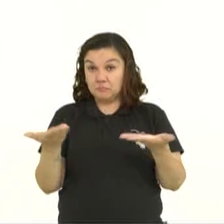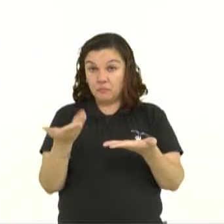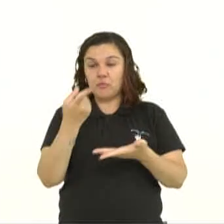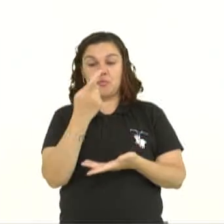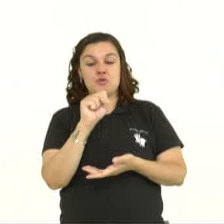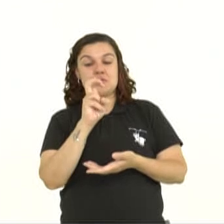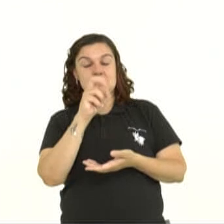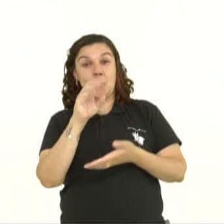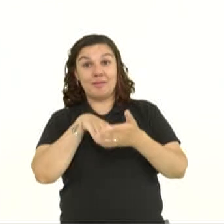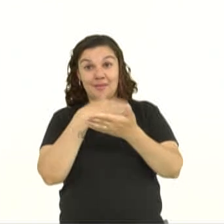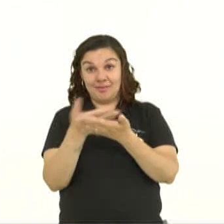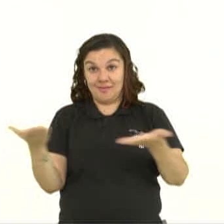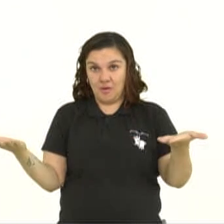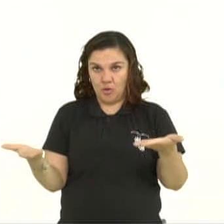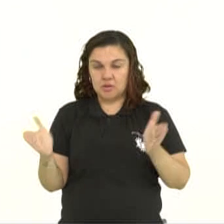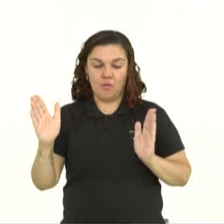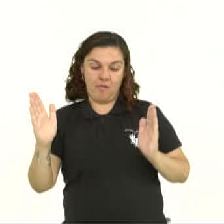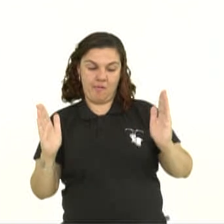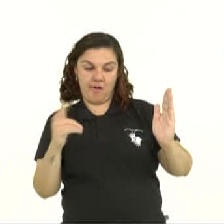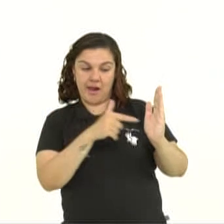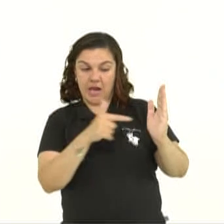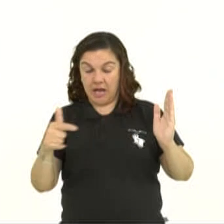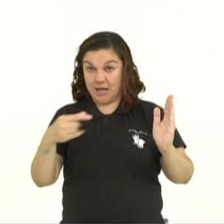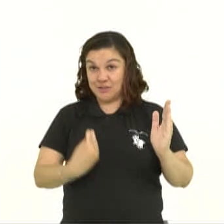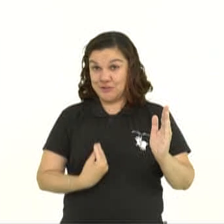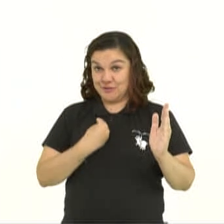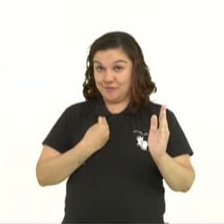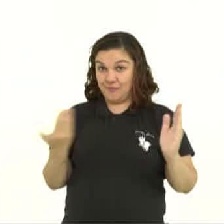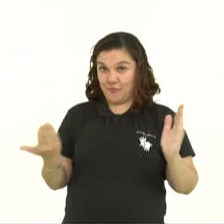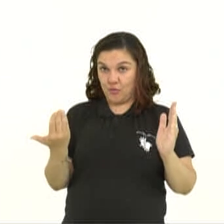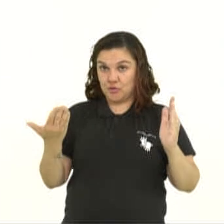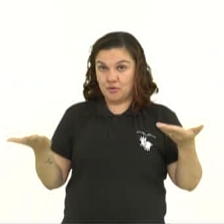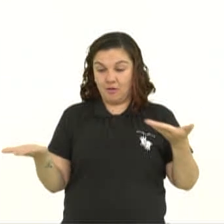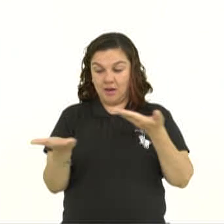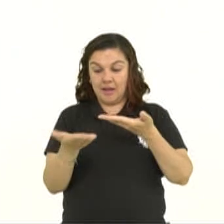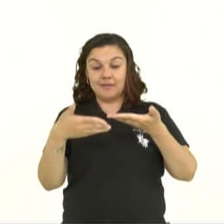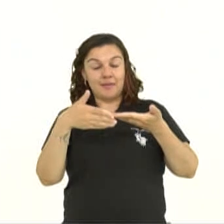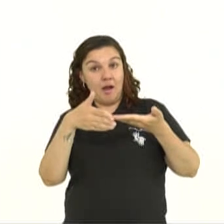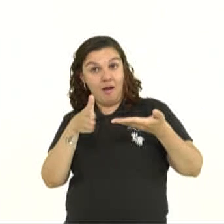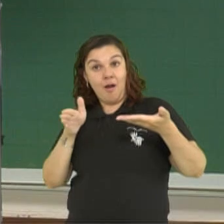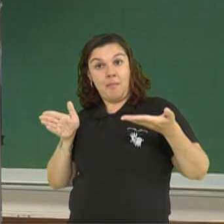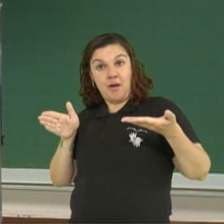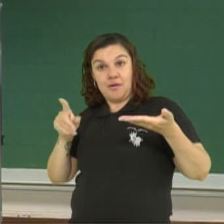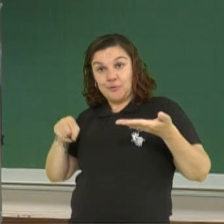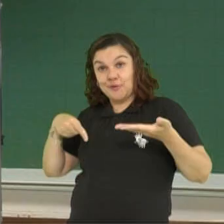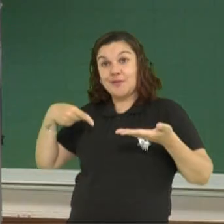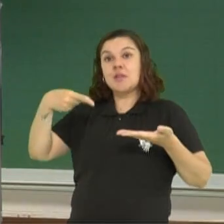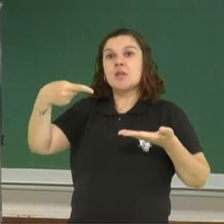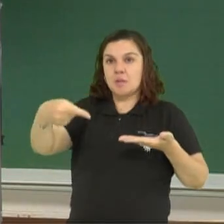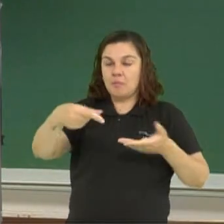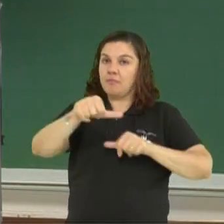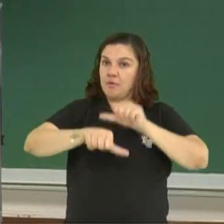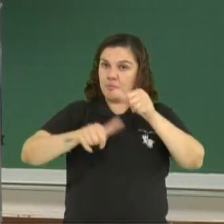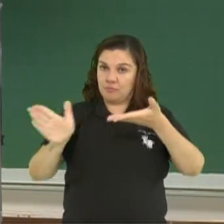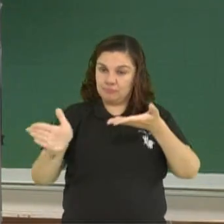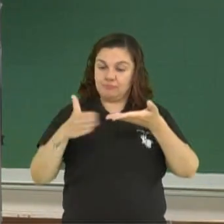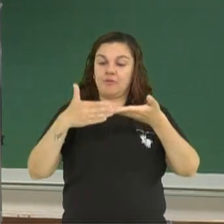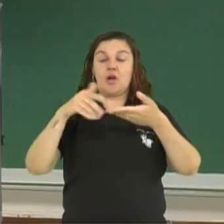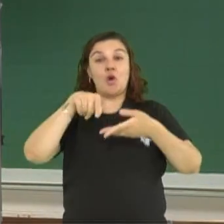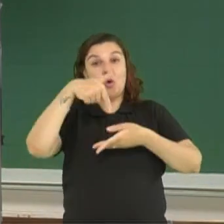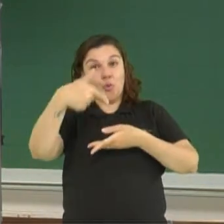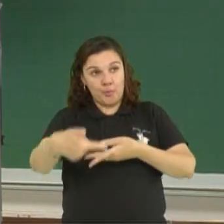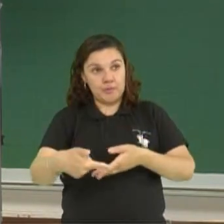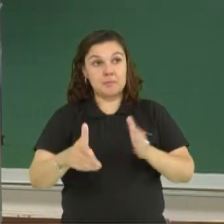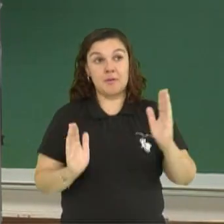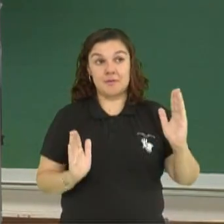dias de hoje, lembrando que essa arte que nós temos hoje, ela está ainda em aberto, esse período. Daqui a alguns anos nós vamos ter esse período fechado, já vamos passar para outra